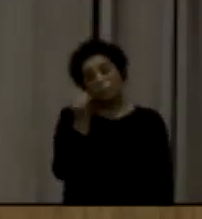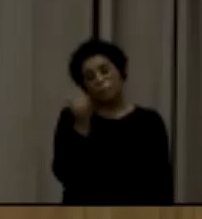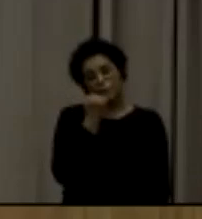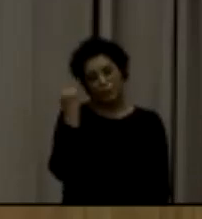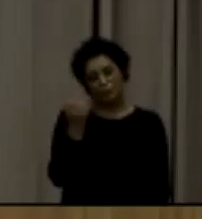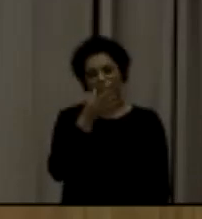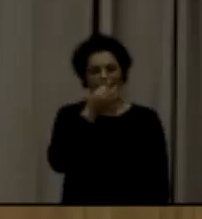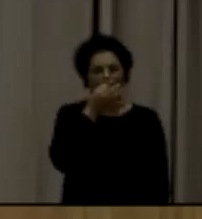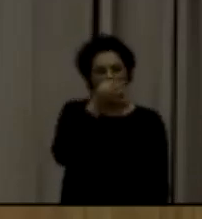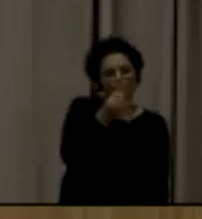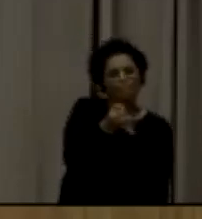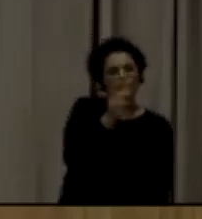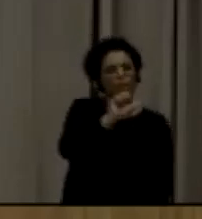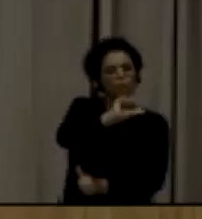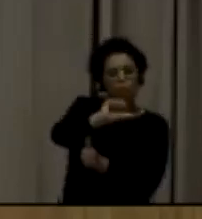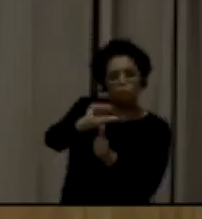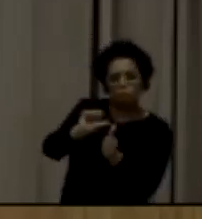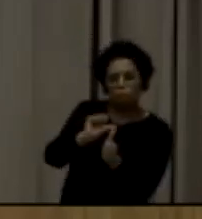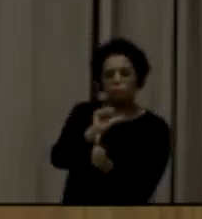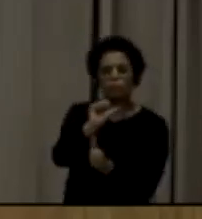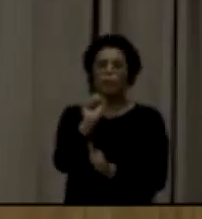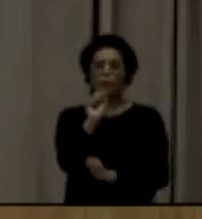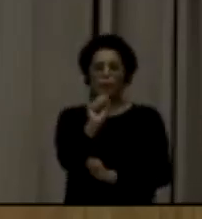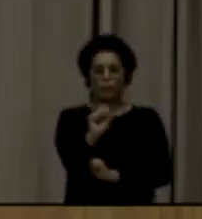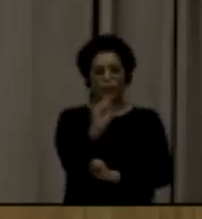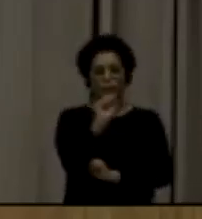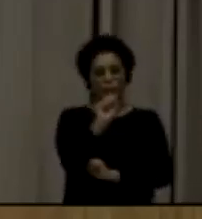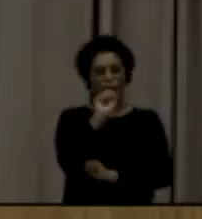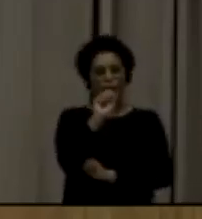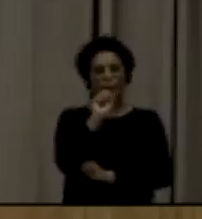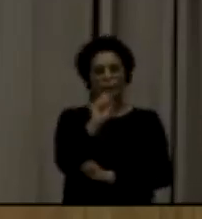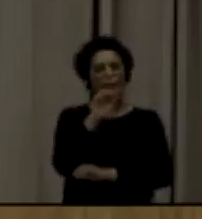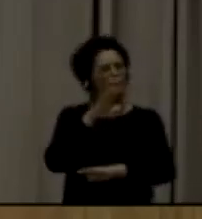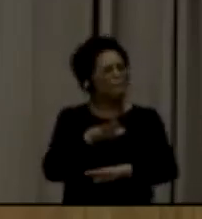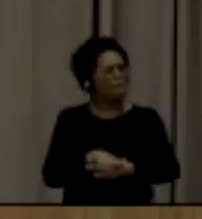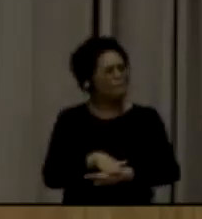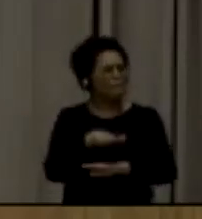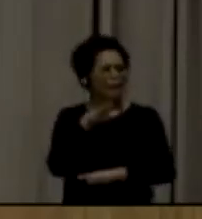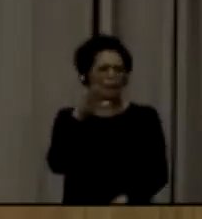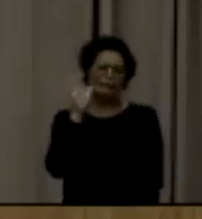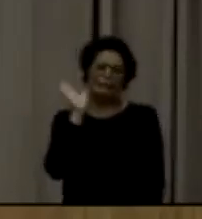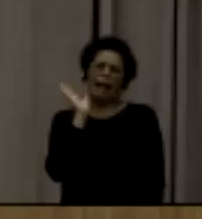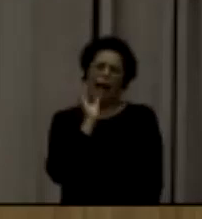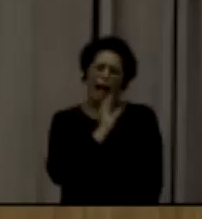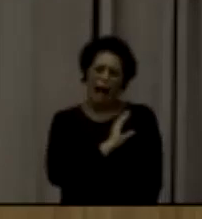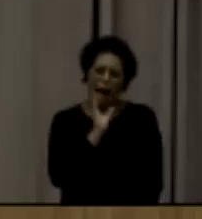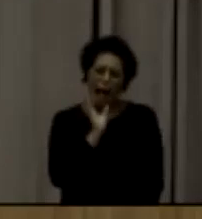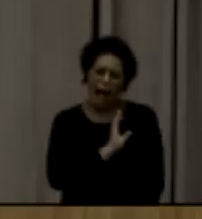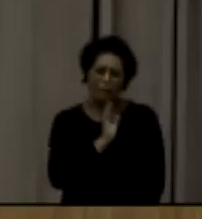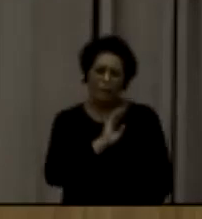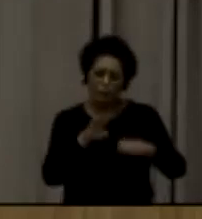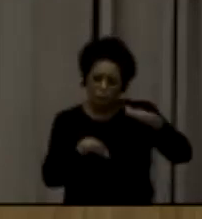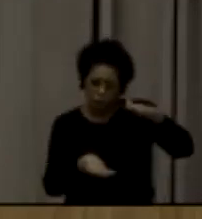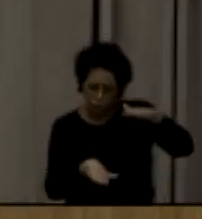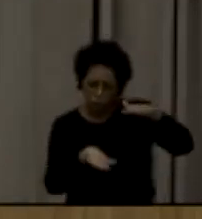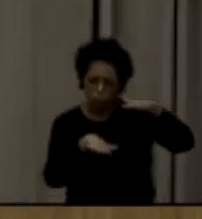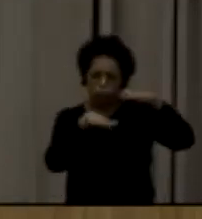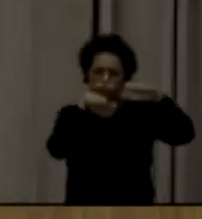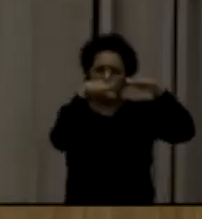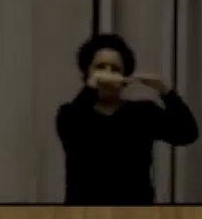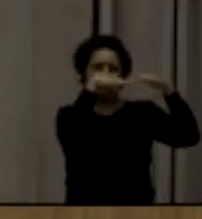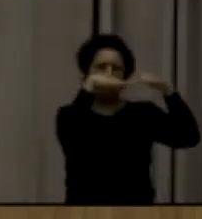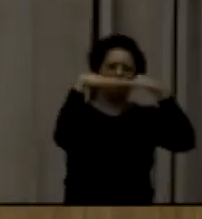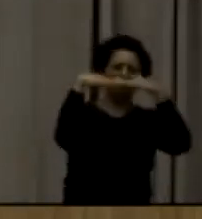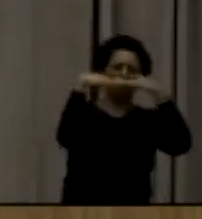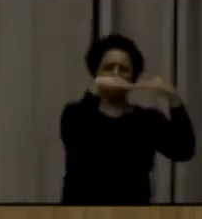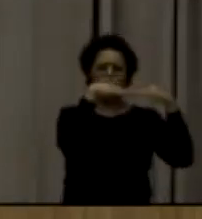as transformações elas passem muito mais rápido e que seja de baixo para cima, em